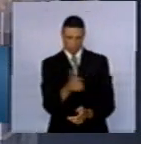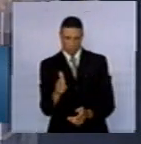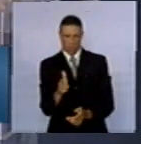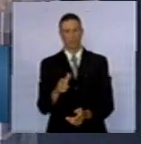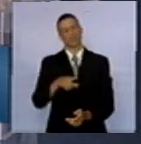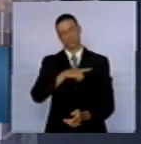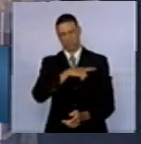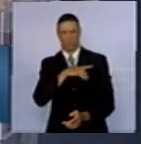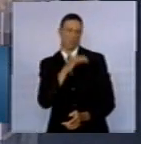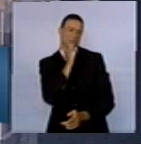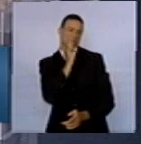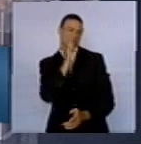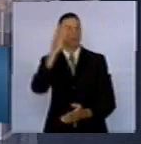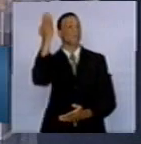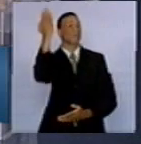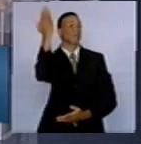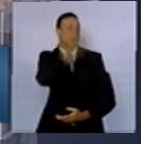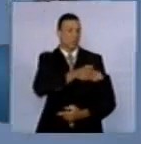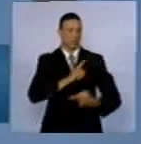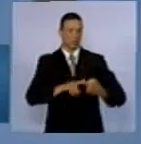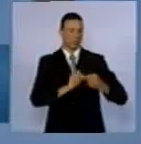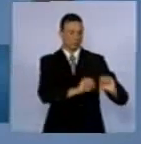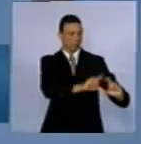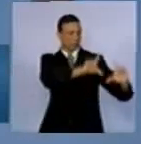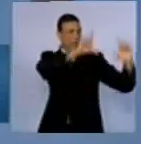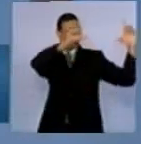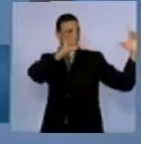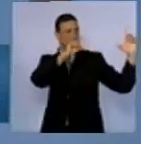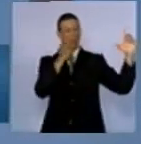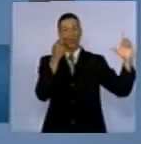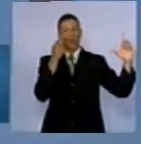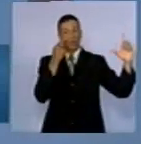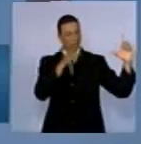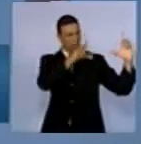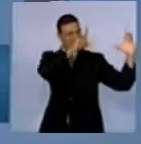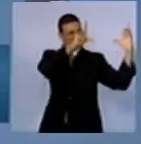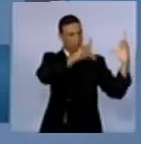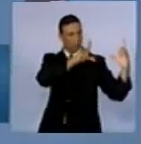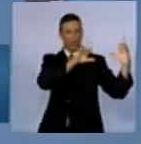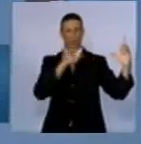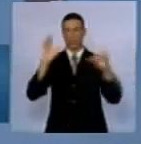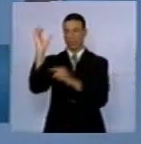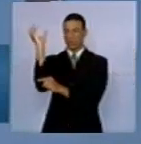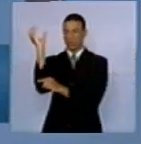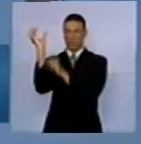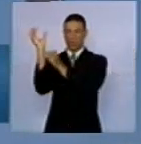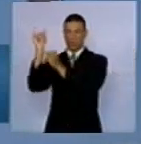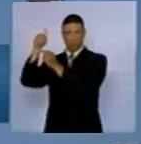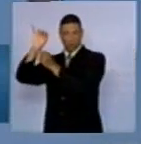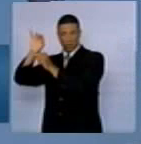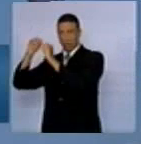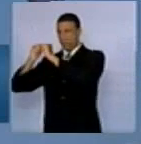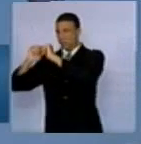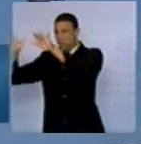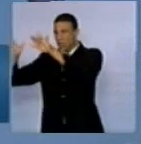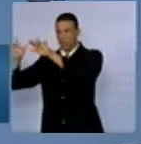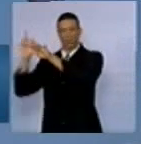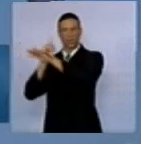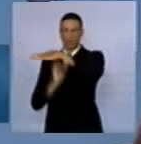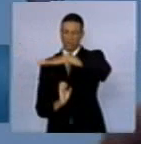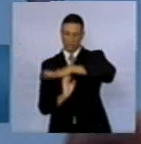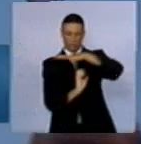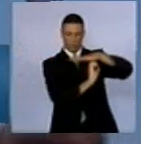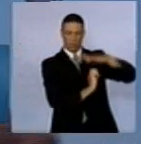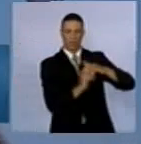e canais que estão apresentados aqui no meu slide, eles são distribuídos não só pela Sky, mas também por outros operadores,